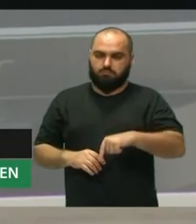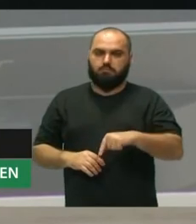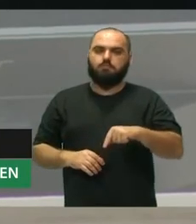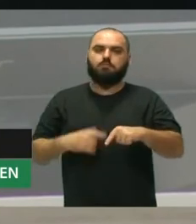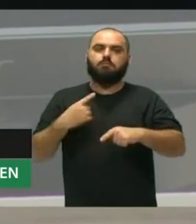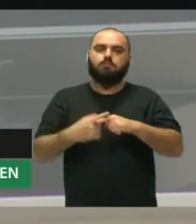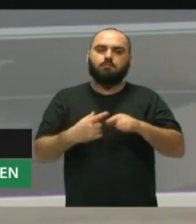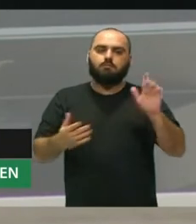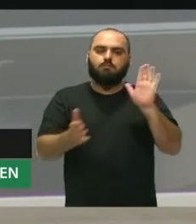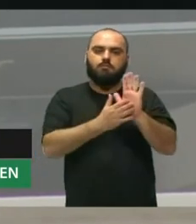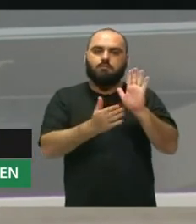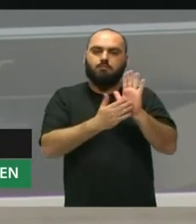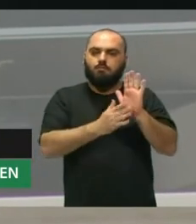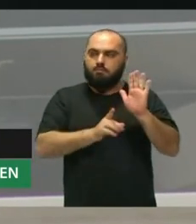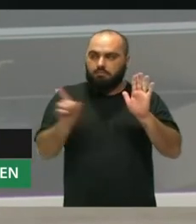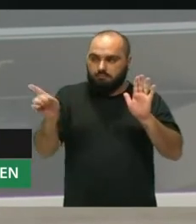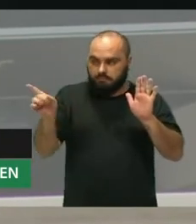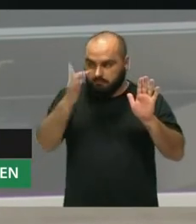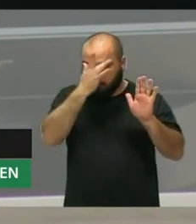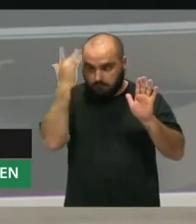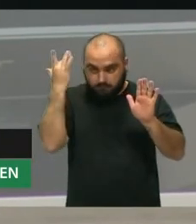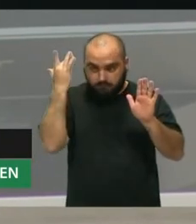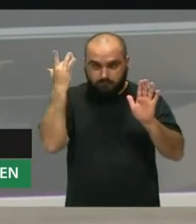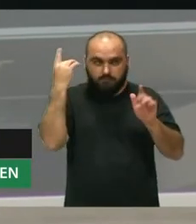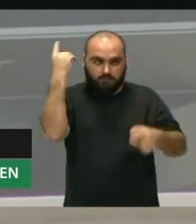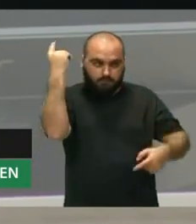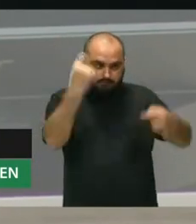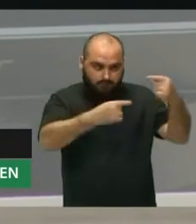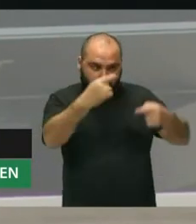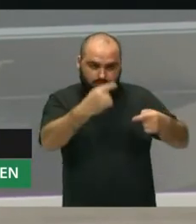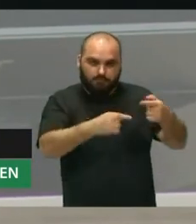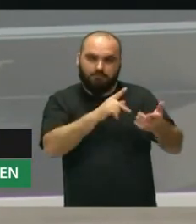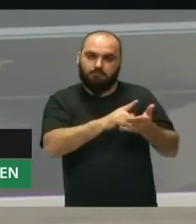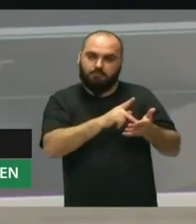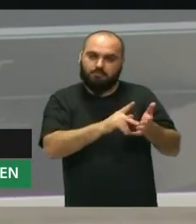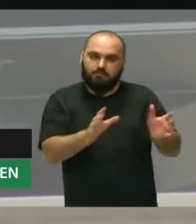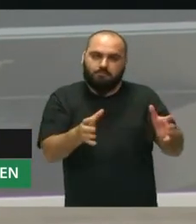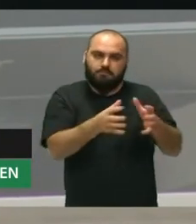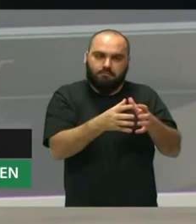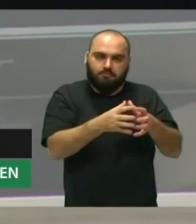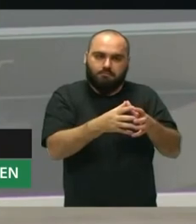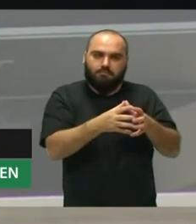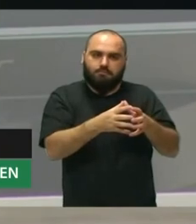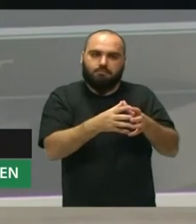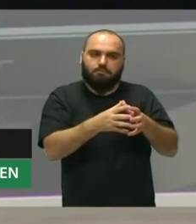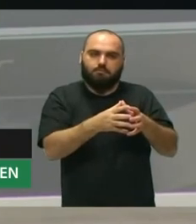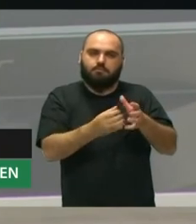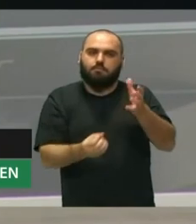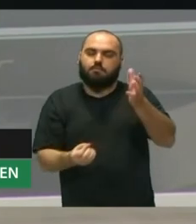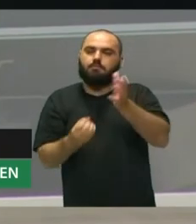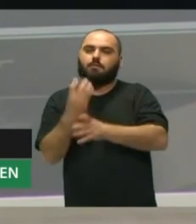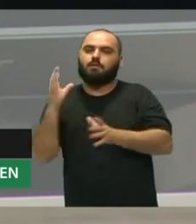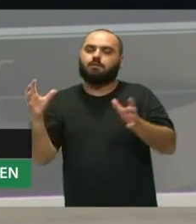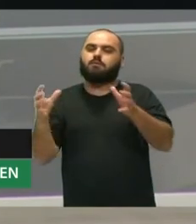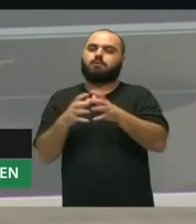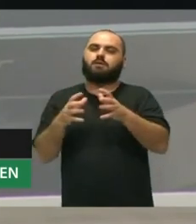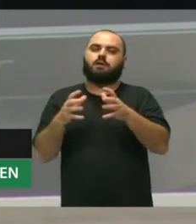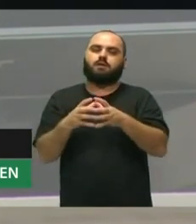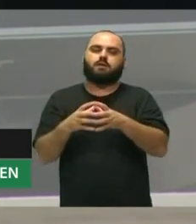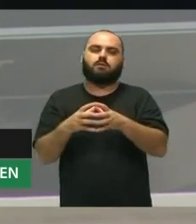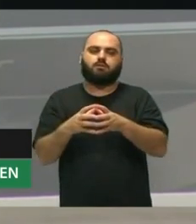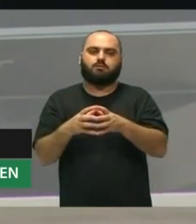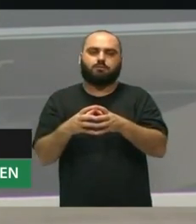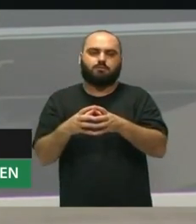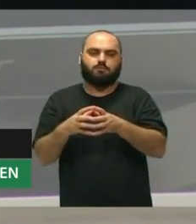que o menino levantou, e aliás, o que está se discutindo aqui, de repente, desse grupo aqui, vai se criar um grupo coeso das